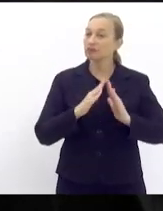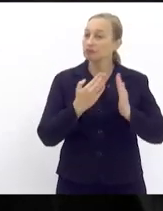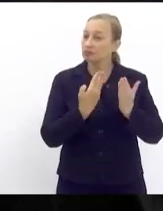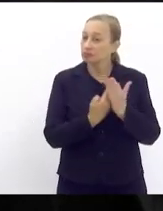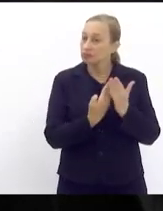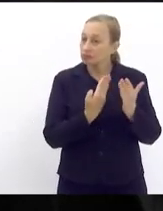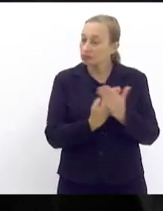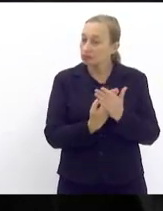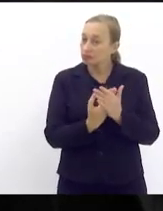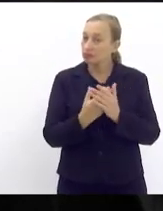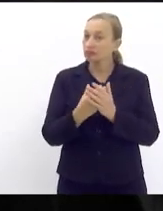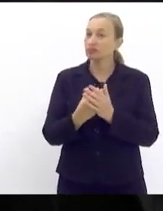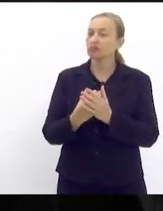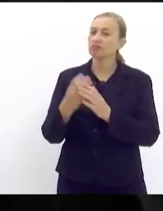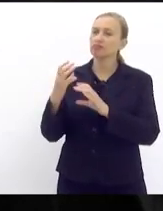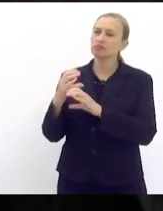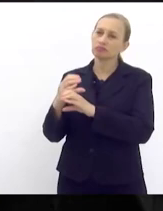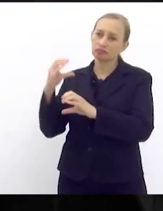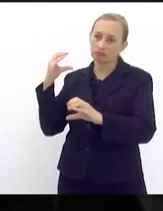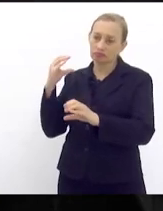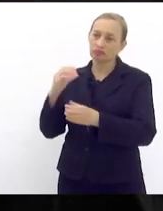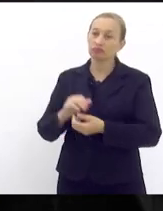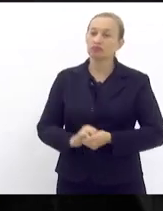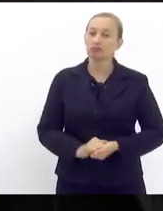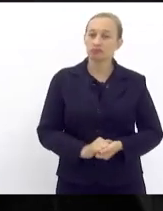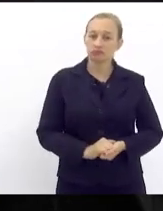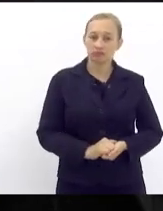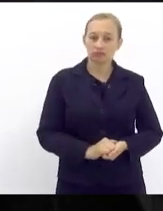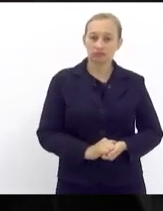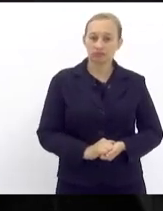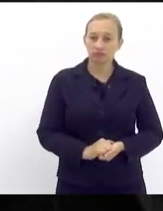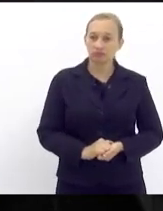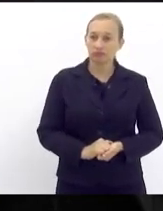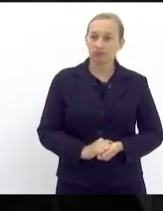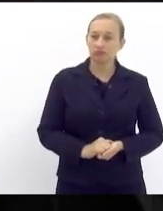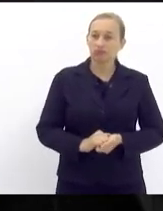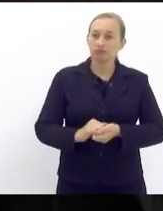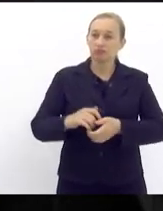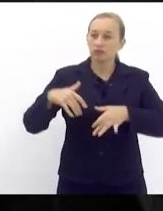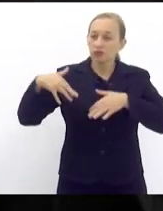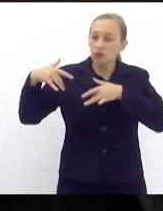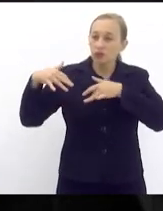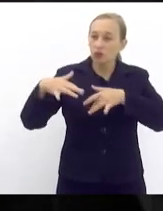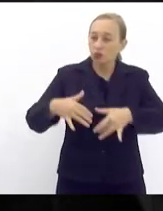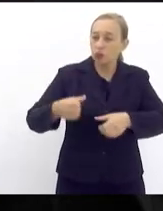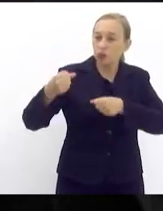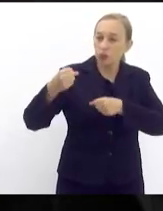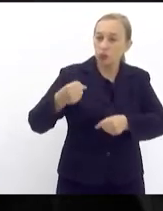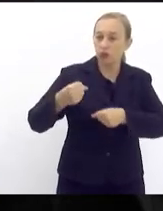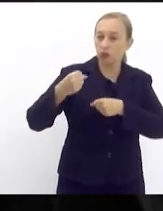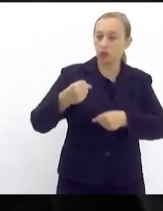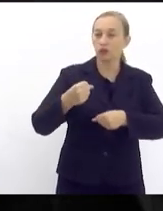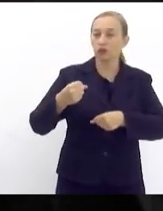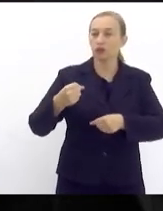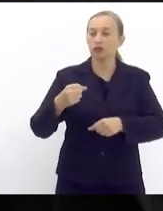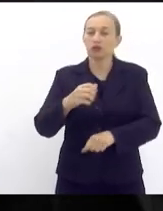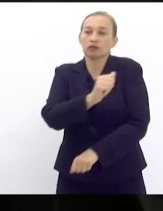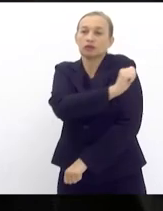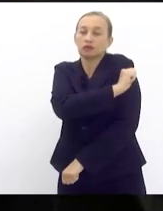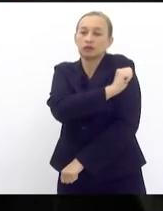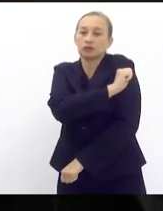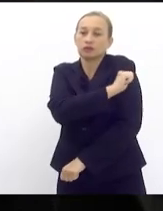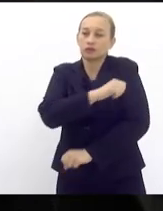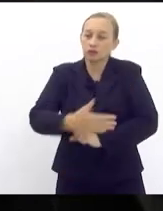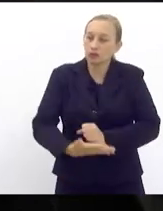Engenharia e foi o movimento estudantil um dos grandes